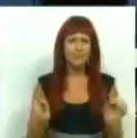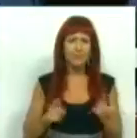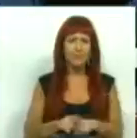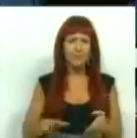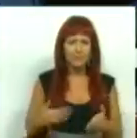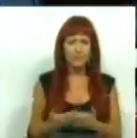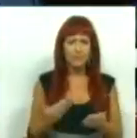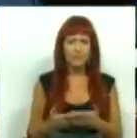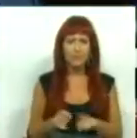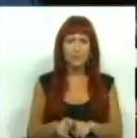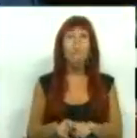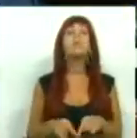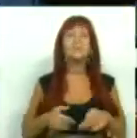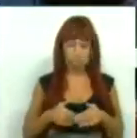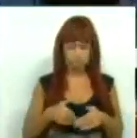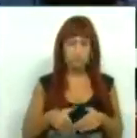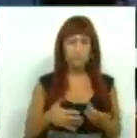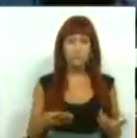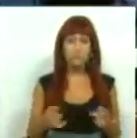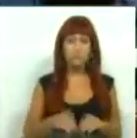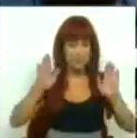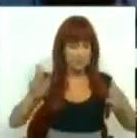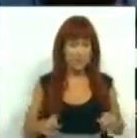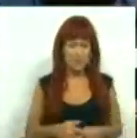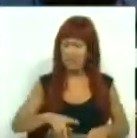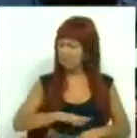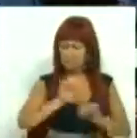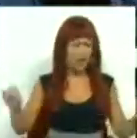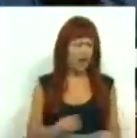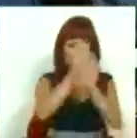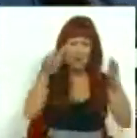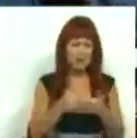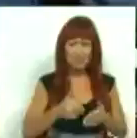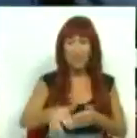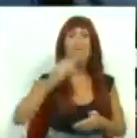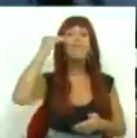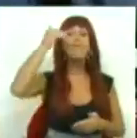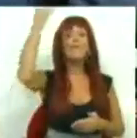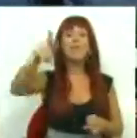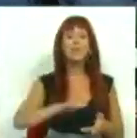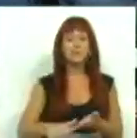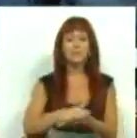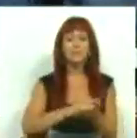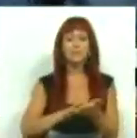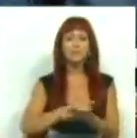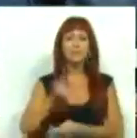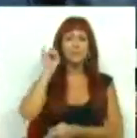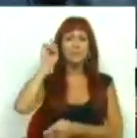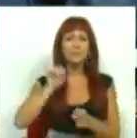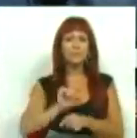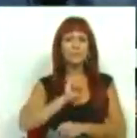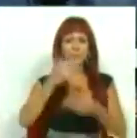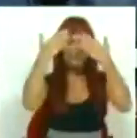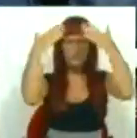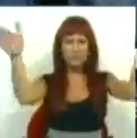elas constituem e devem inquestionavelmente constituir no futuro um pilar essencial da